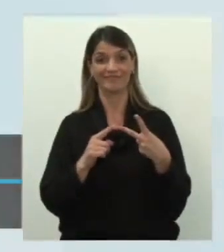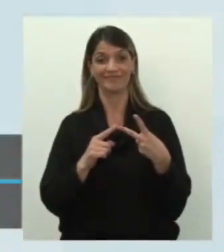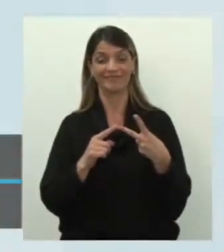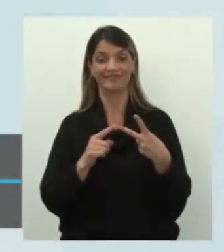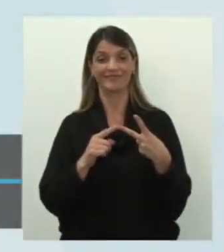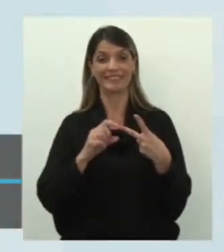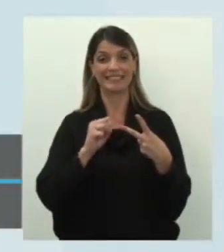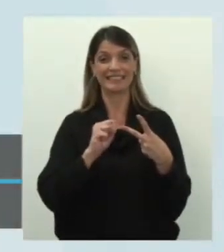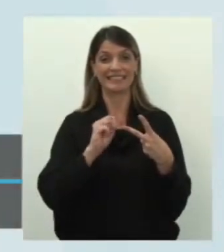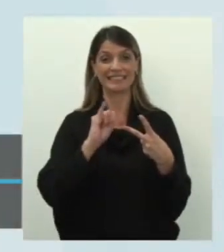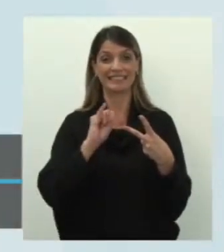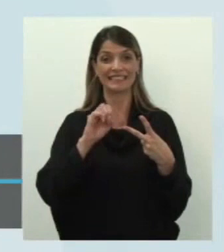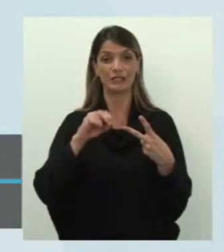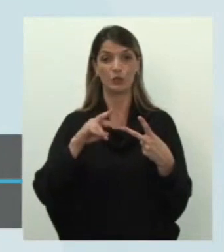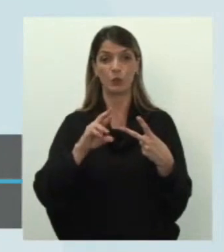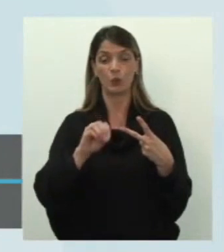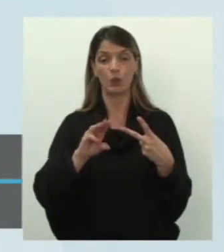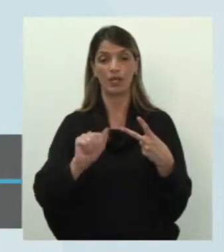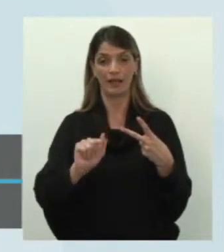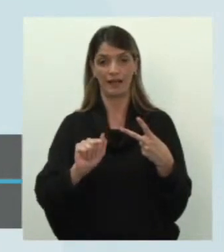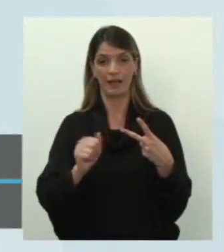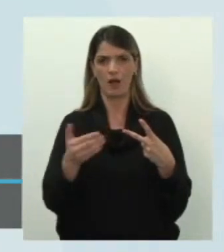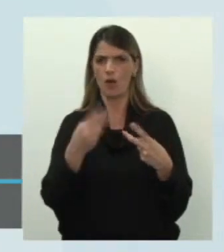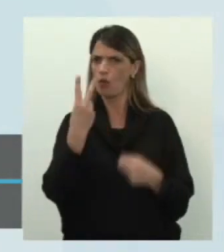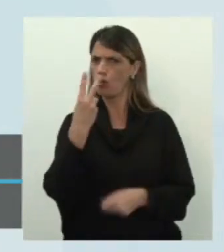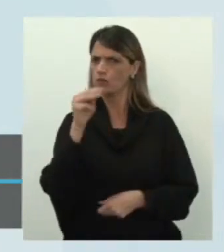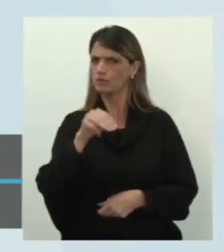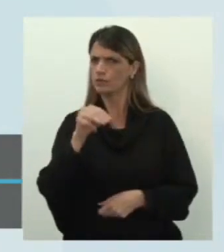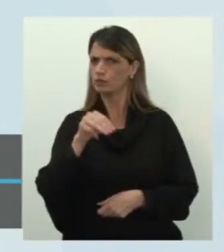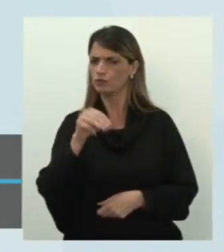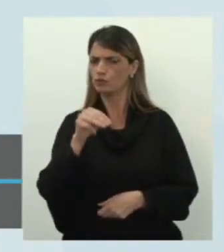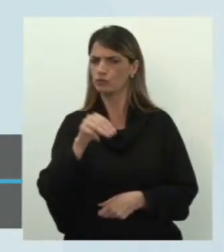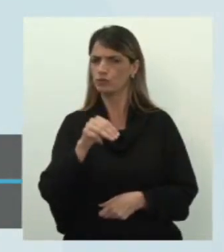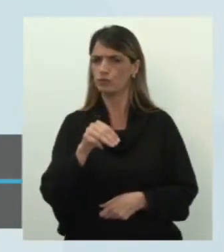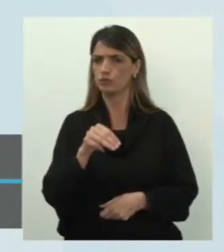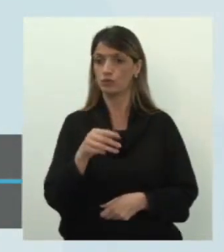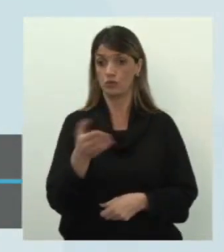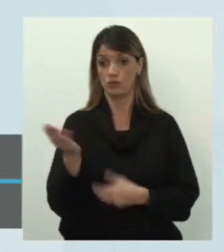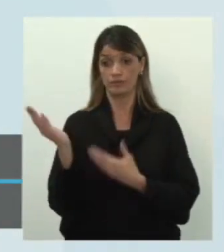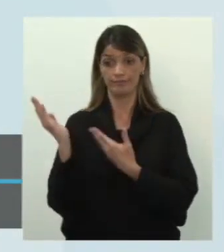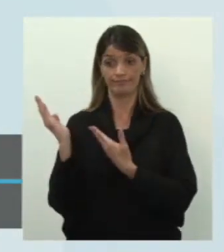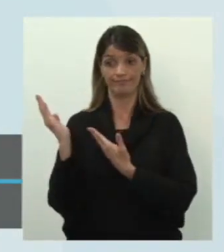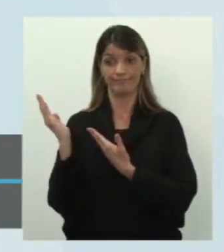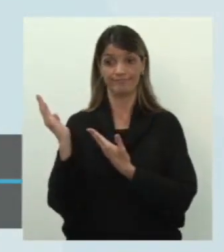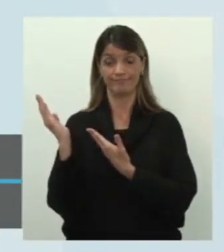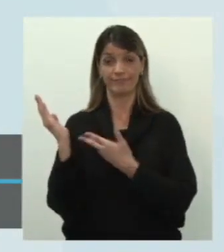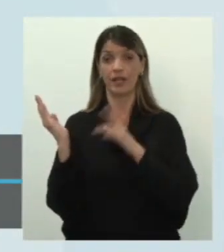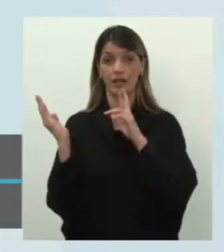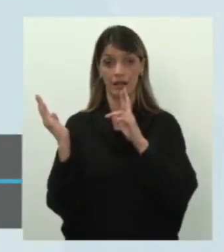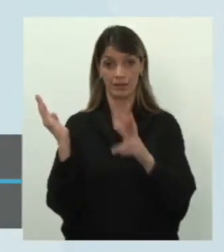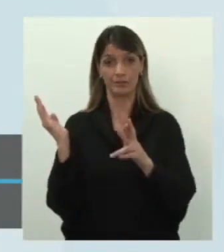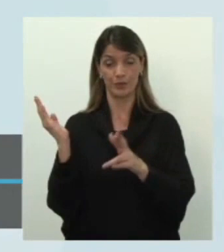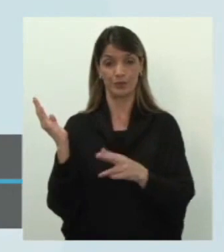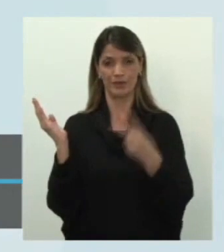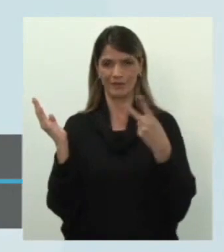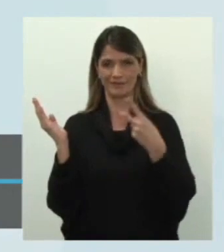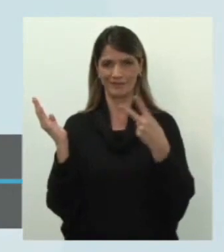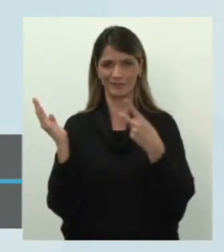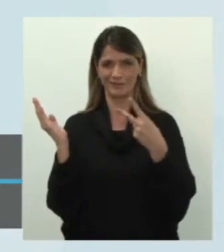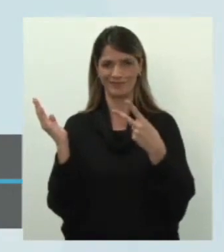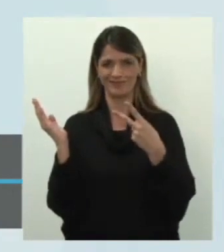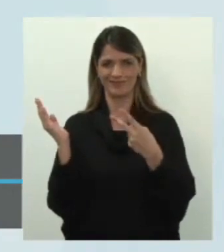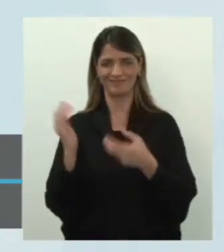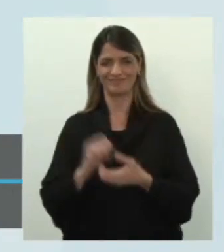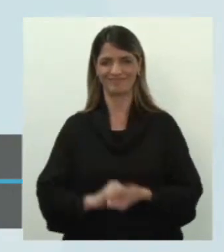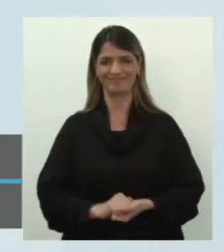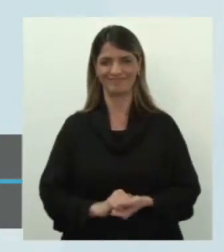do síncrono, agora nós vamos dar mais 2 minutos para vocês, professores, responder a segunda questão, que é a